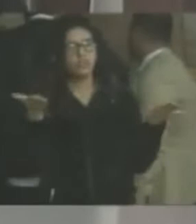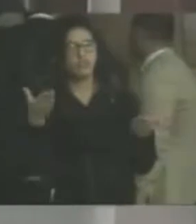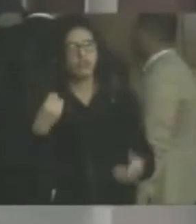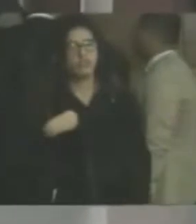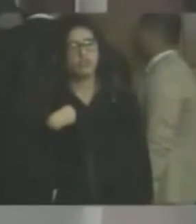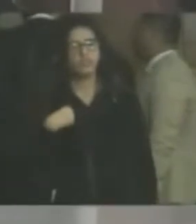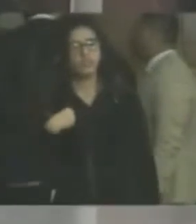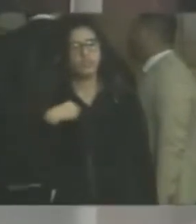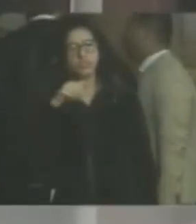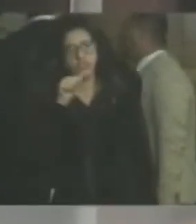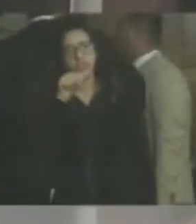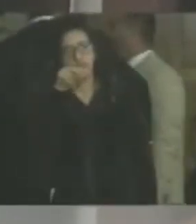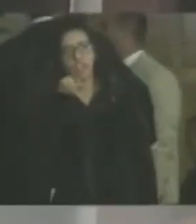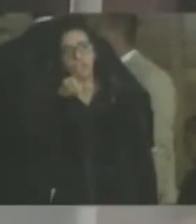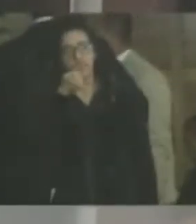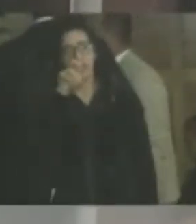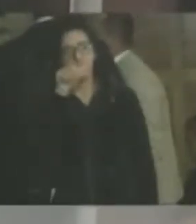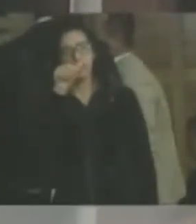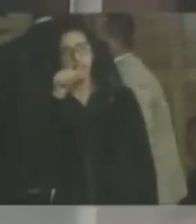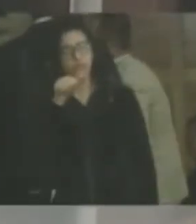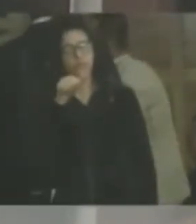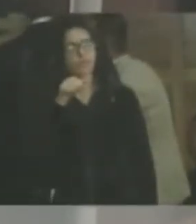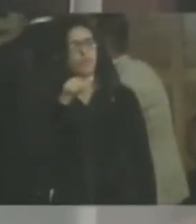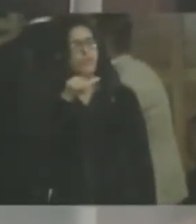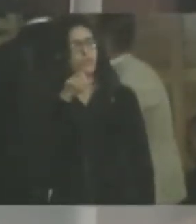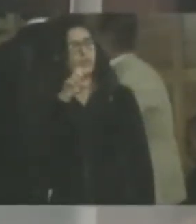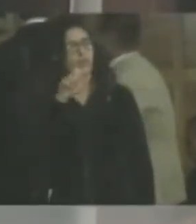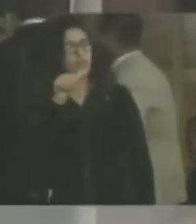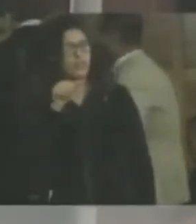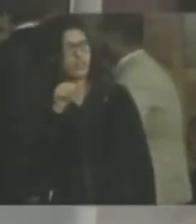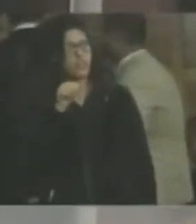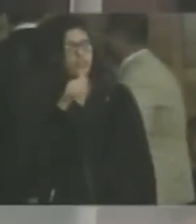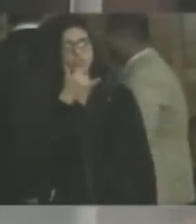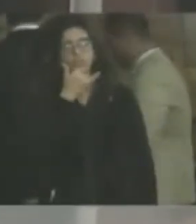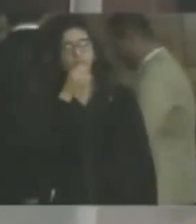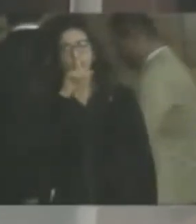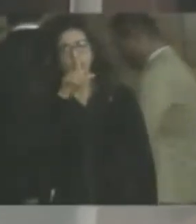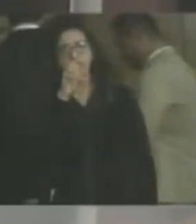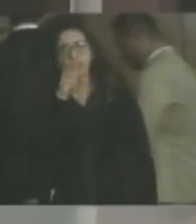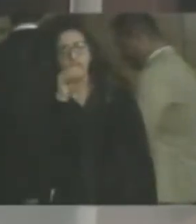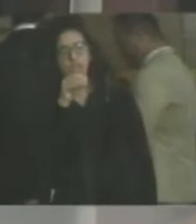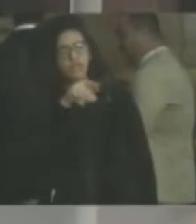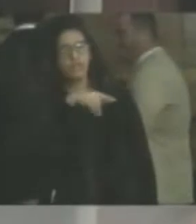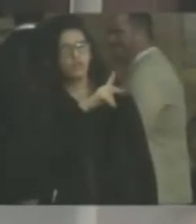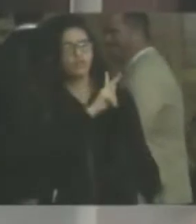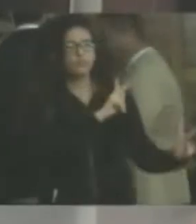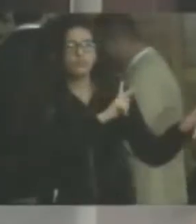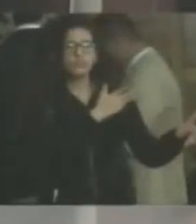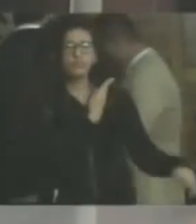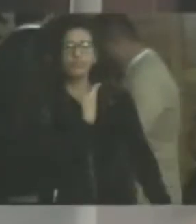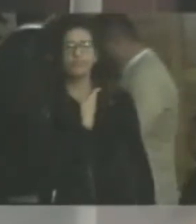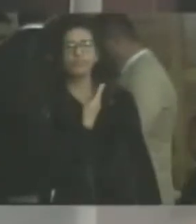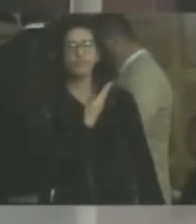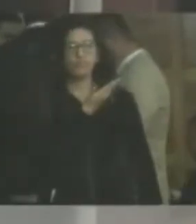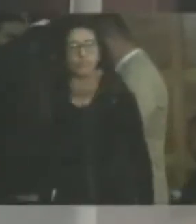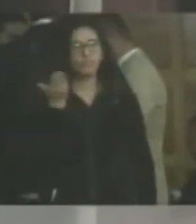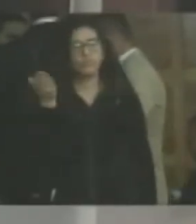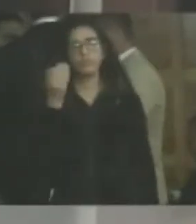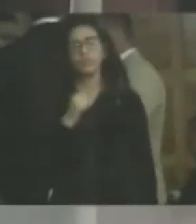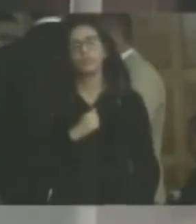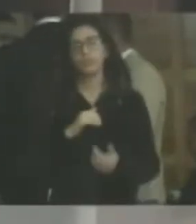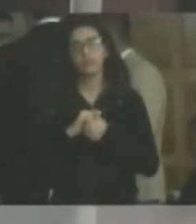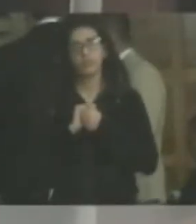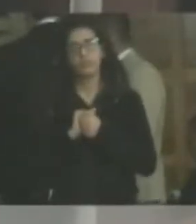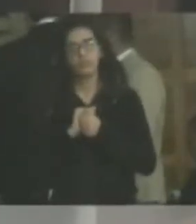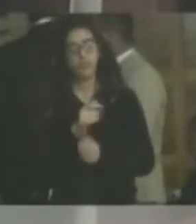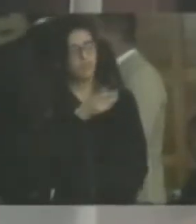Aura Pires da Gama, o Léo lá do Parque Mambucaba, meus assessores, meus amigos aqui,